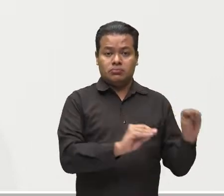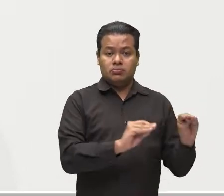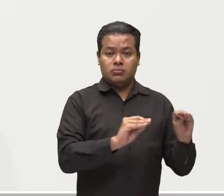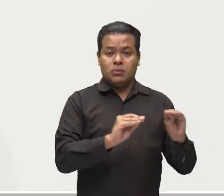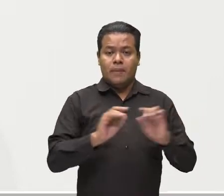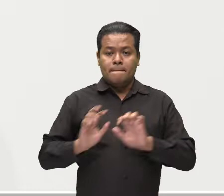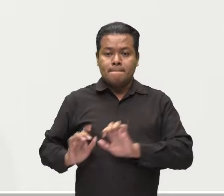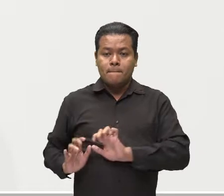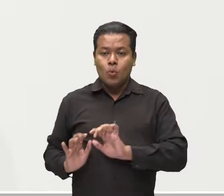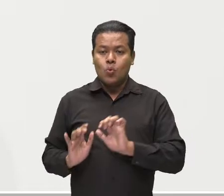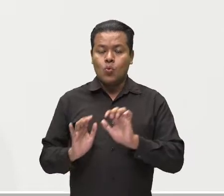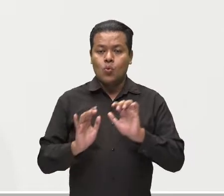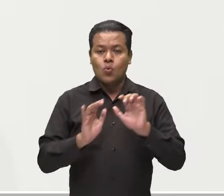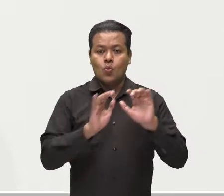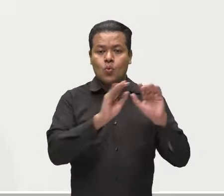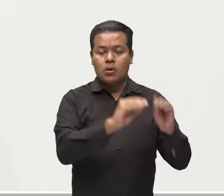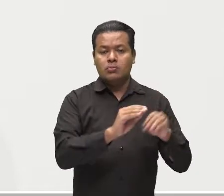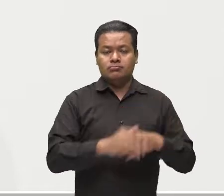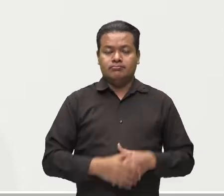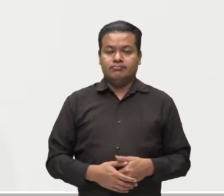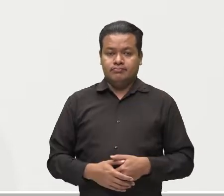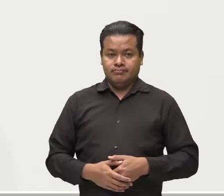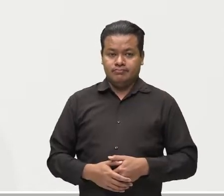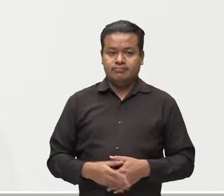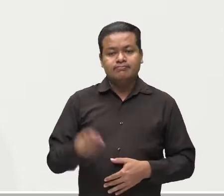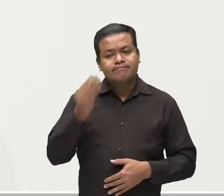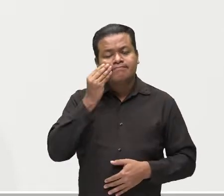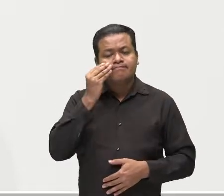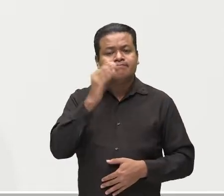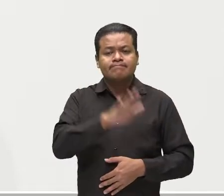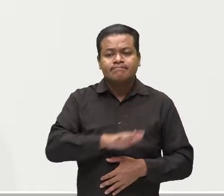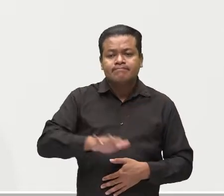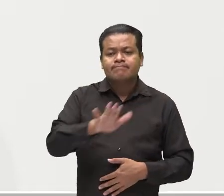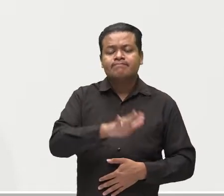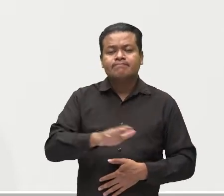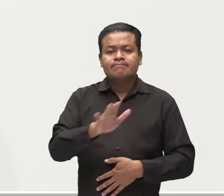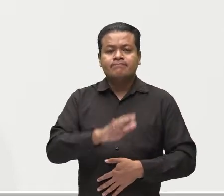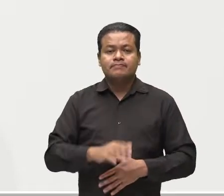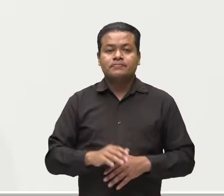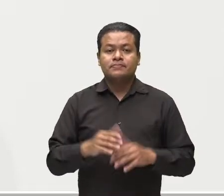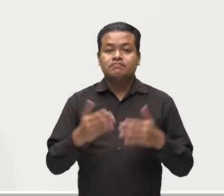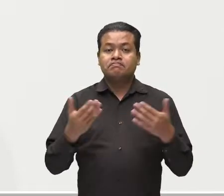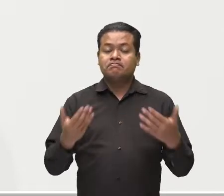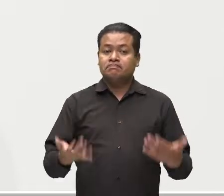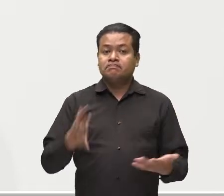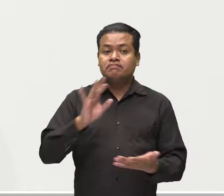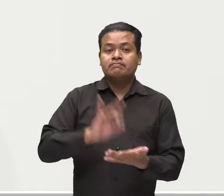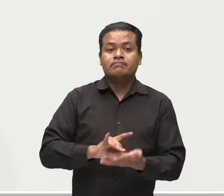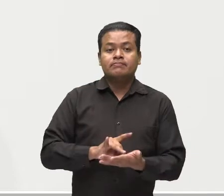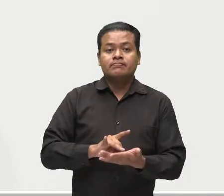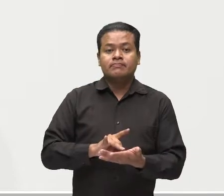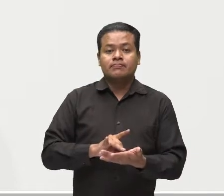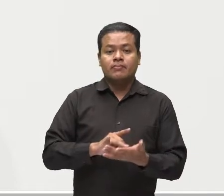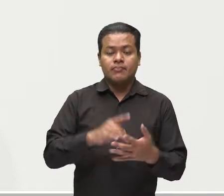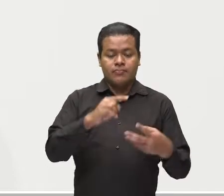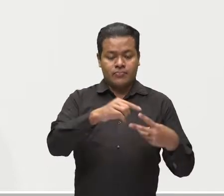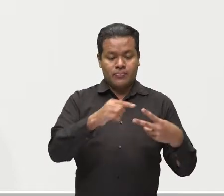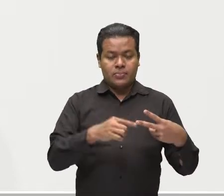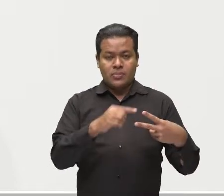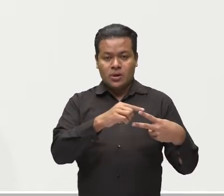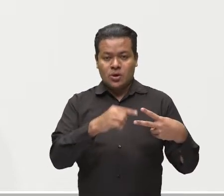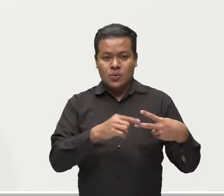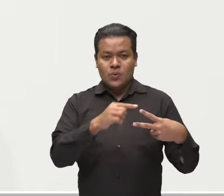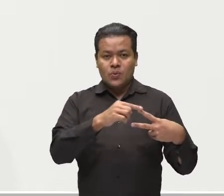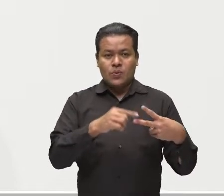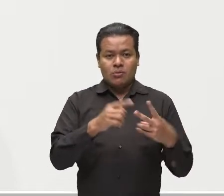aqui, né, que vem nesse sentido de tentar ocupar essas áreas. Então, essa área aí de Tijuana, entre Tijuana no